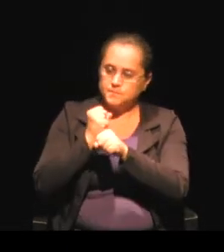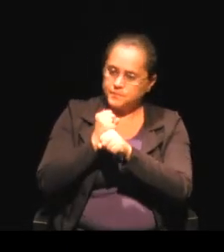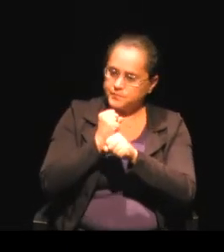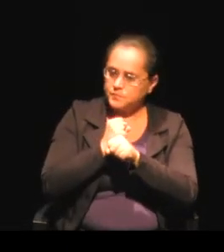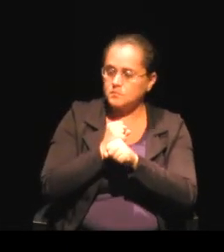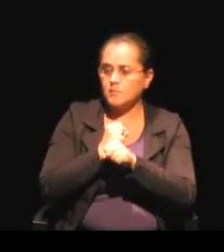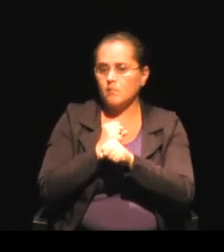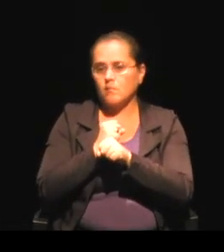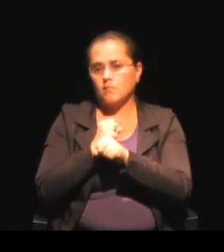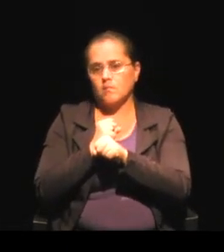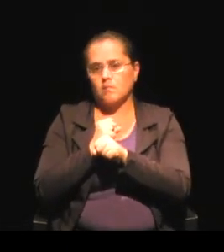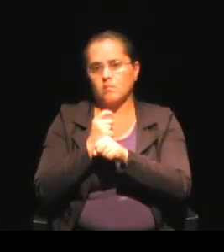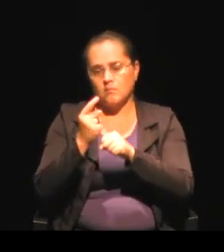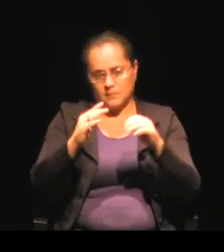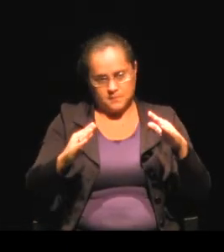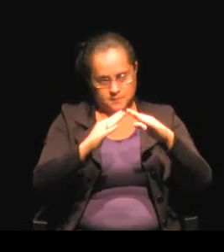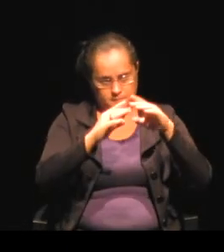lado de cá da